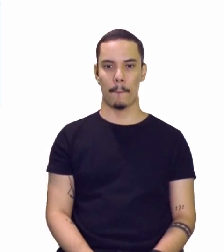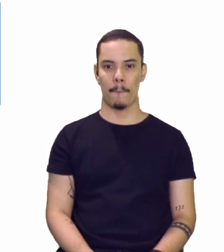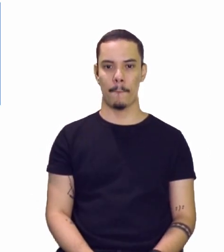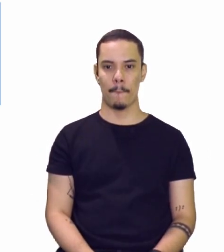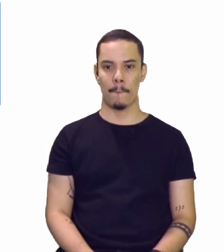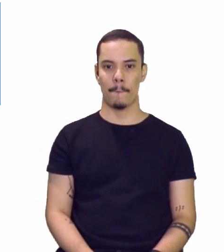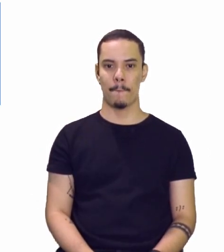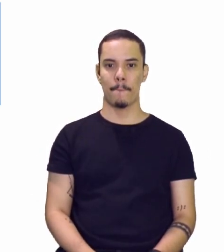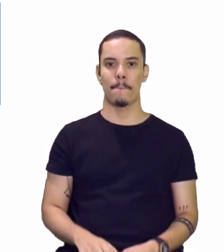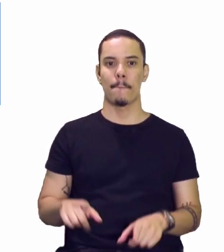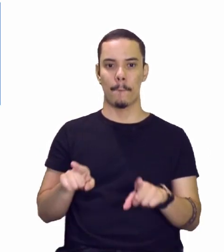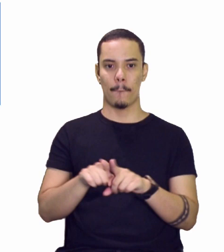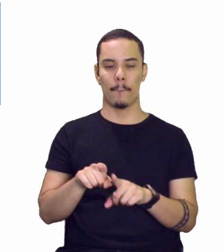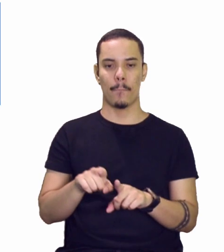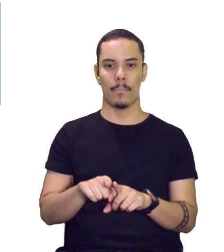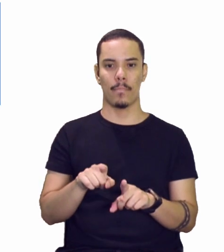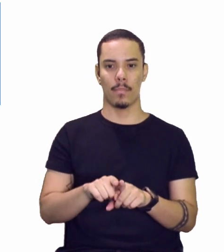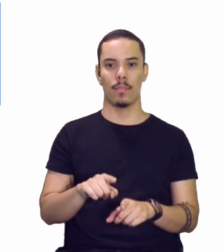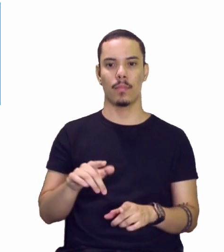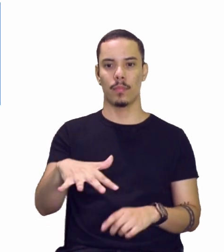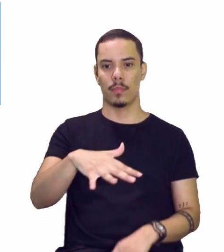tá? Com uma área de